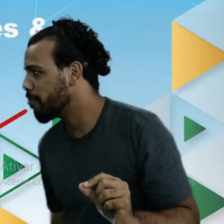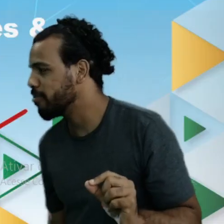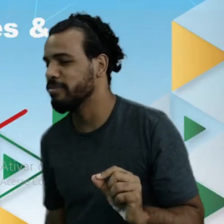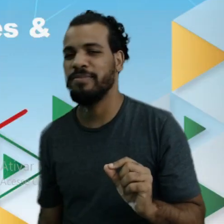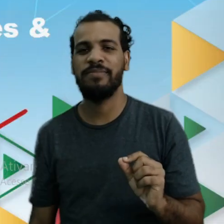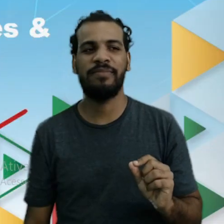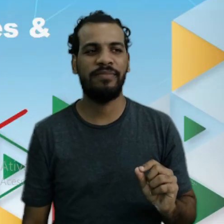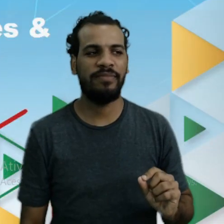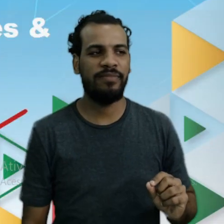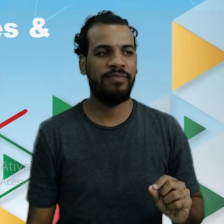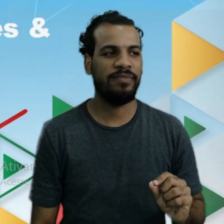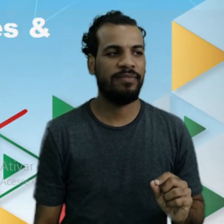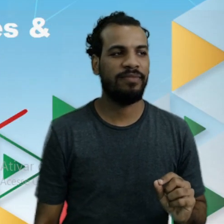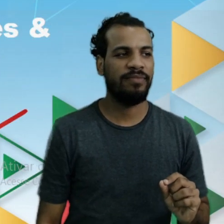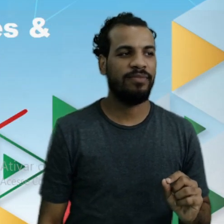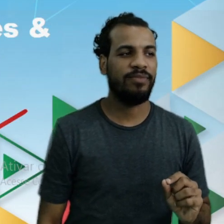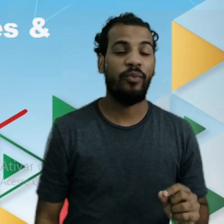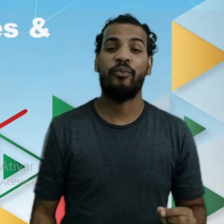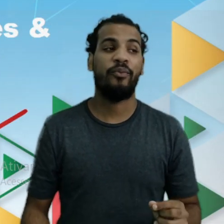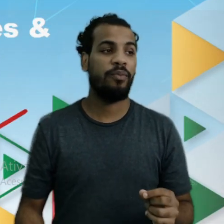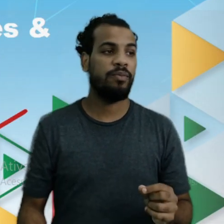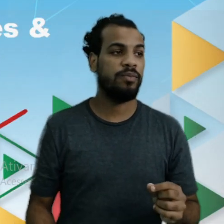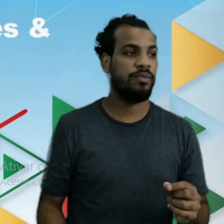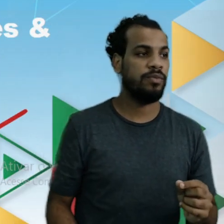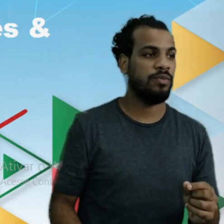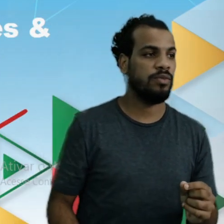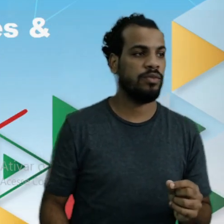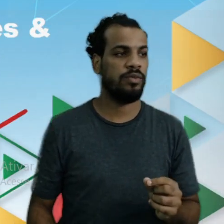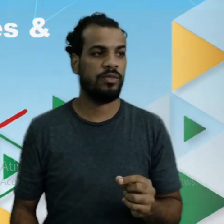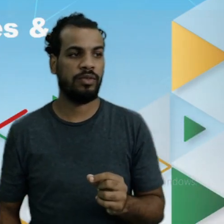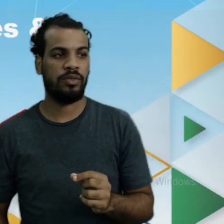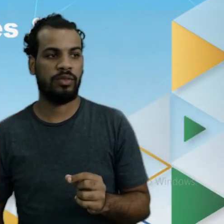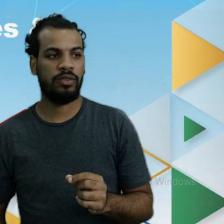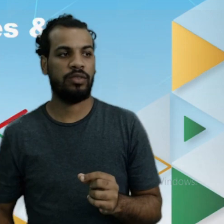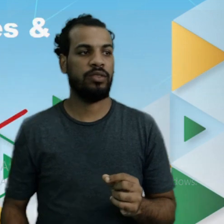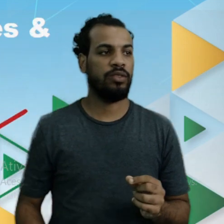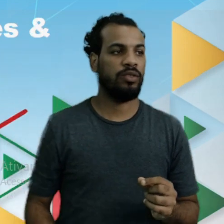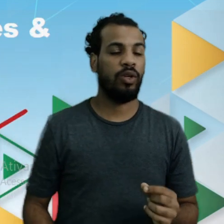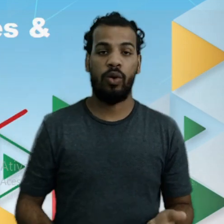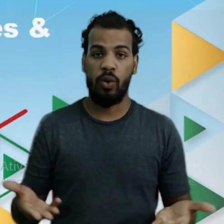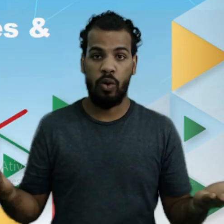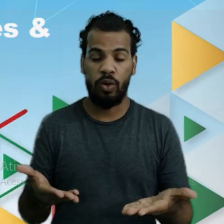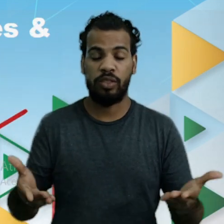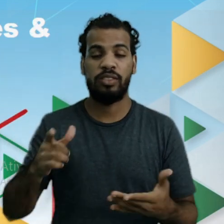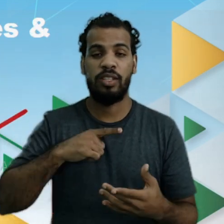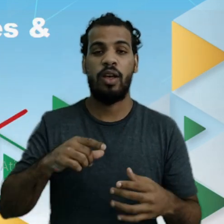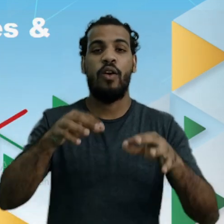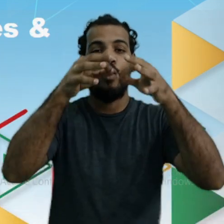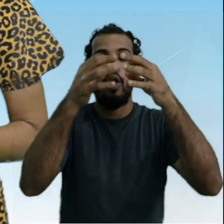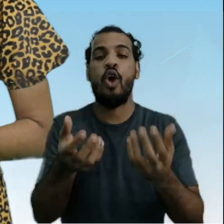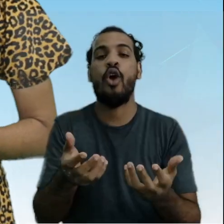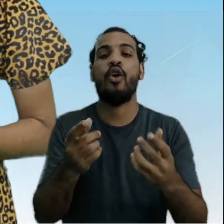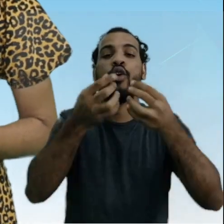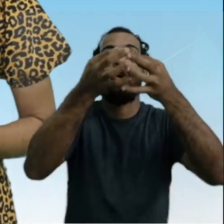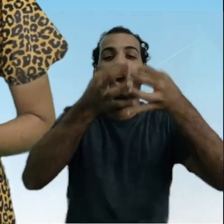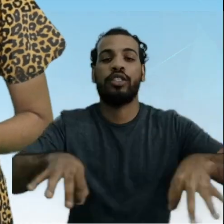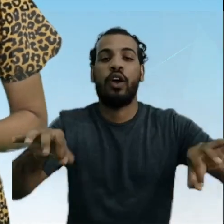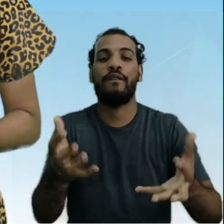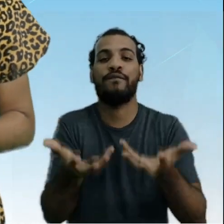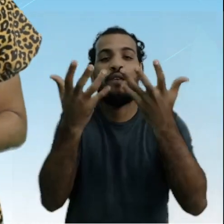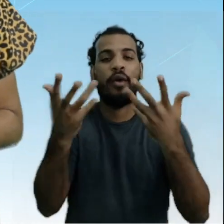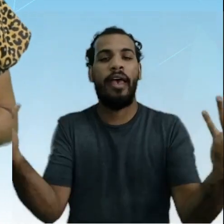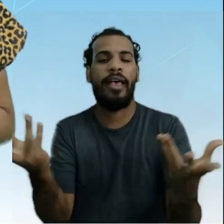tela? Hoje nós vamos falar sobre o Cordel do Fogo Cantado e a metáfora do boi luzeiro. Cordel do